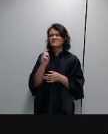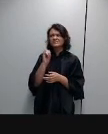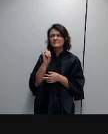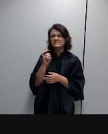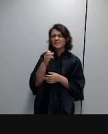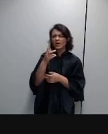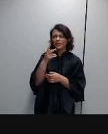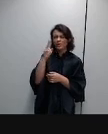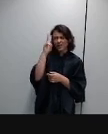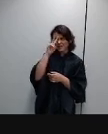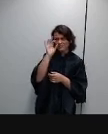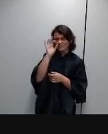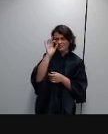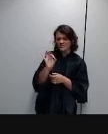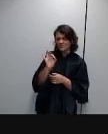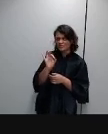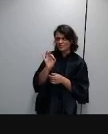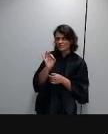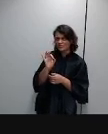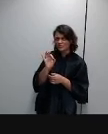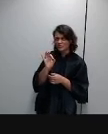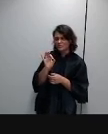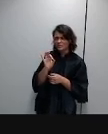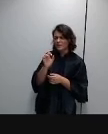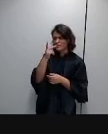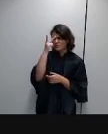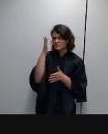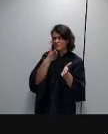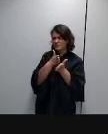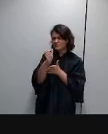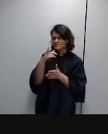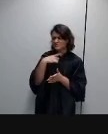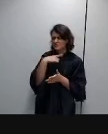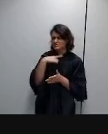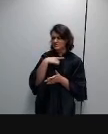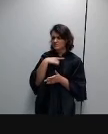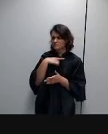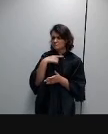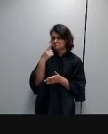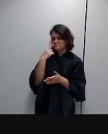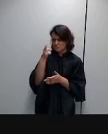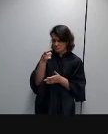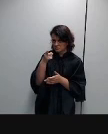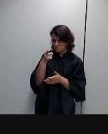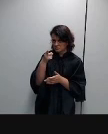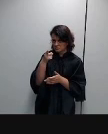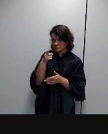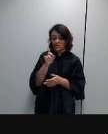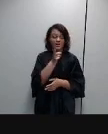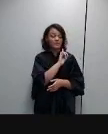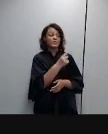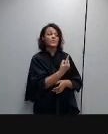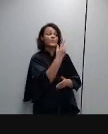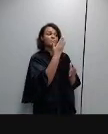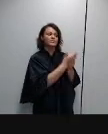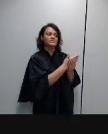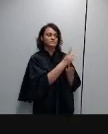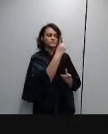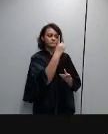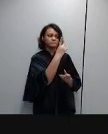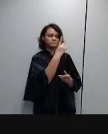me falhe a memória expulsar essa Tata tem alguém com vista nesse caso não sei se a vossa luz eu tenho um processo desse processo